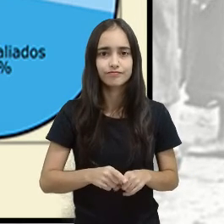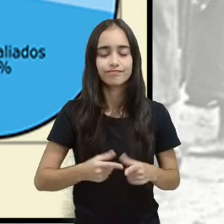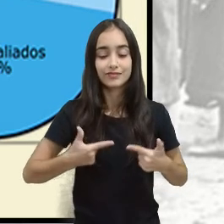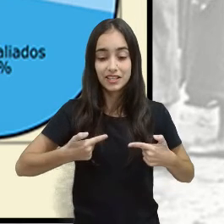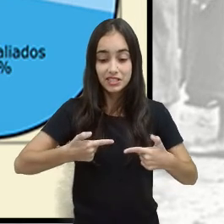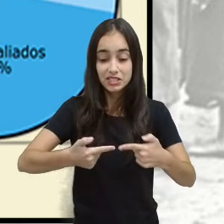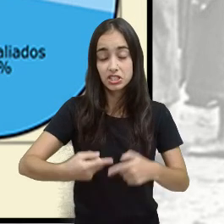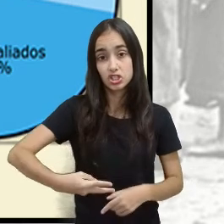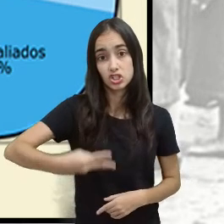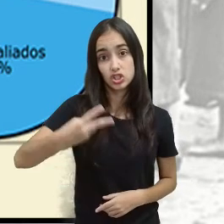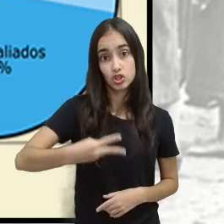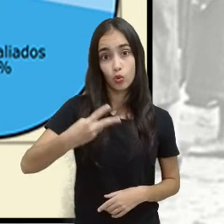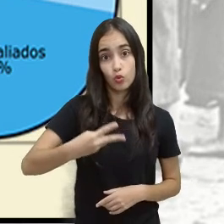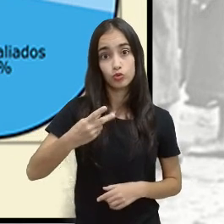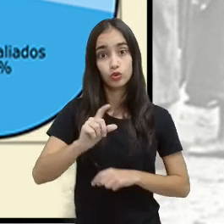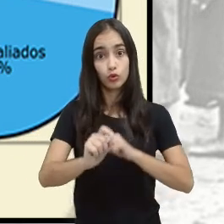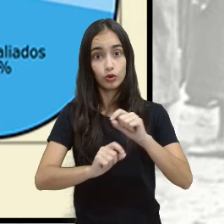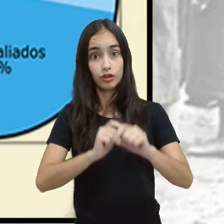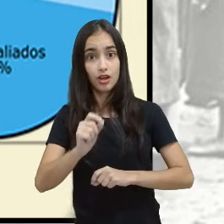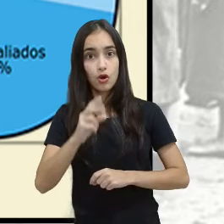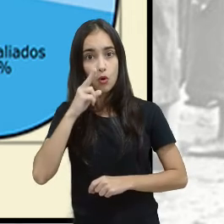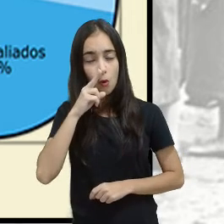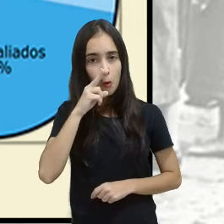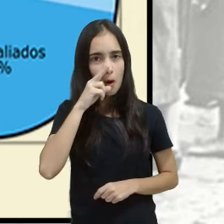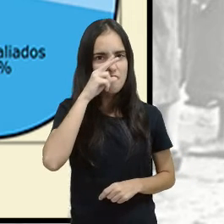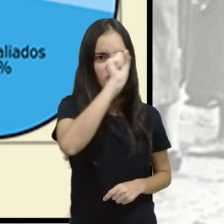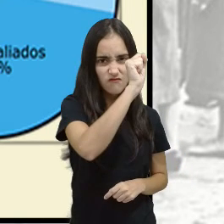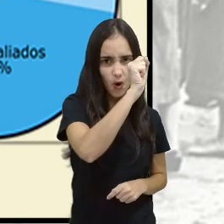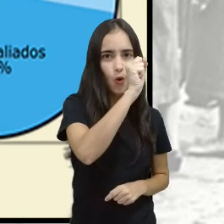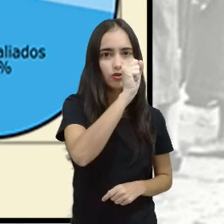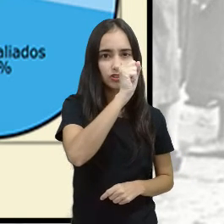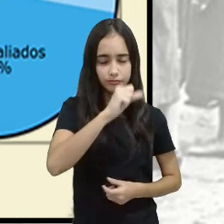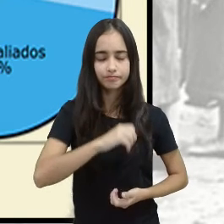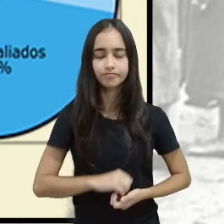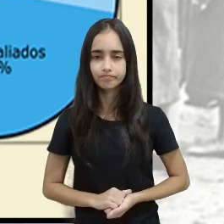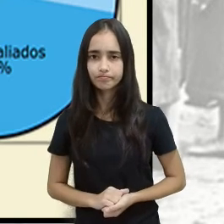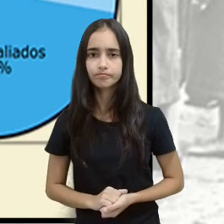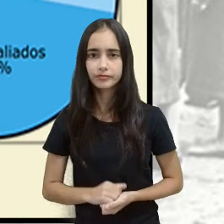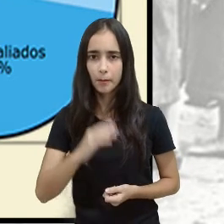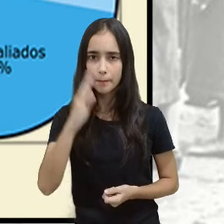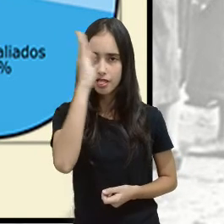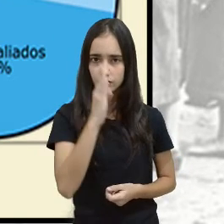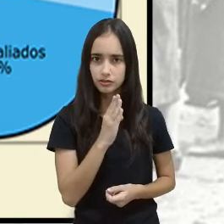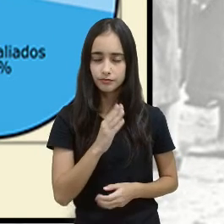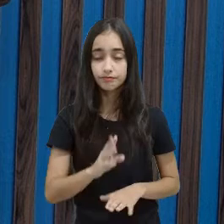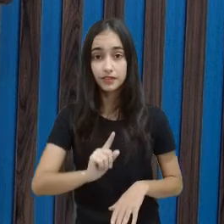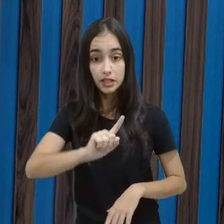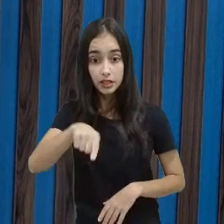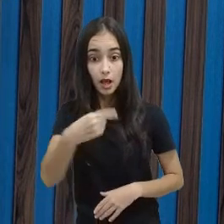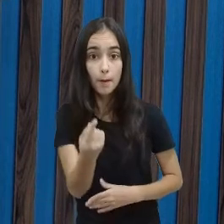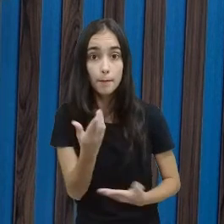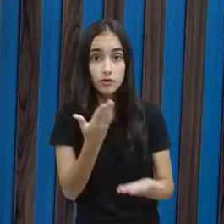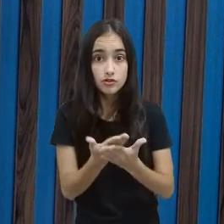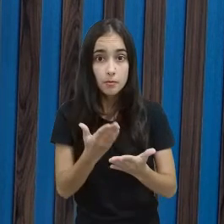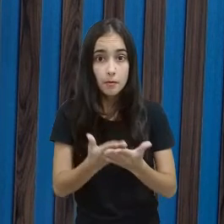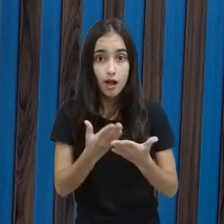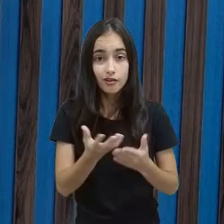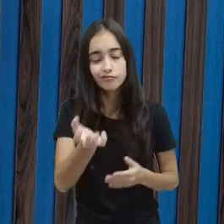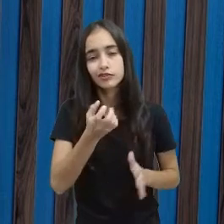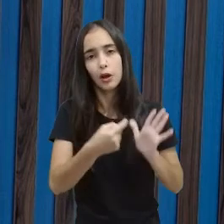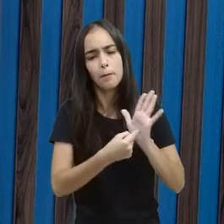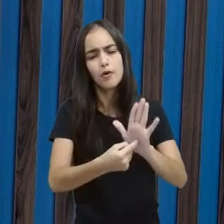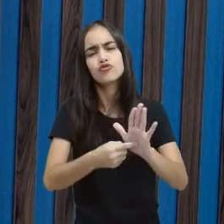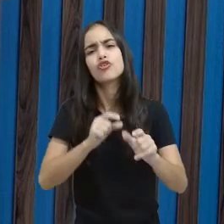Guerra com a FEB, né? Força Expedicionária Brasileira. Na próxima aula eu vou trazer, no início da